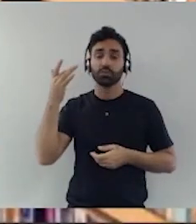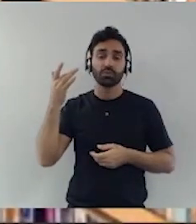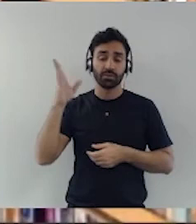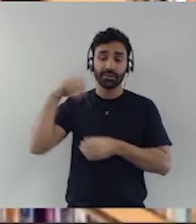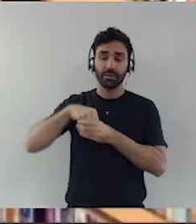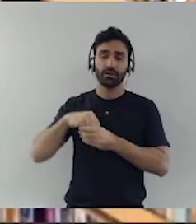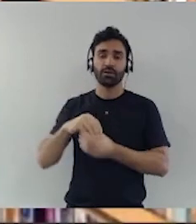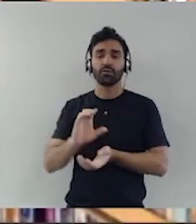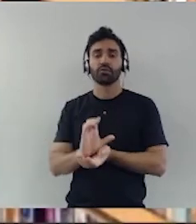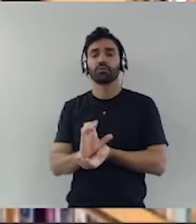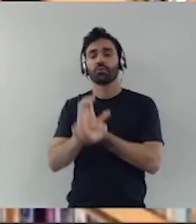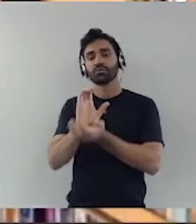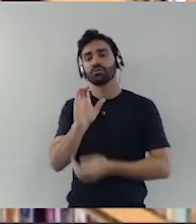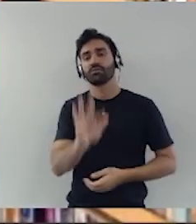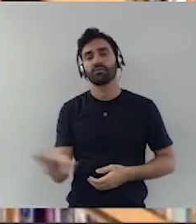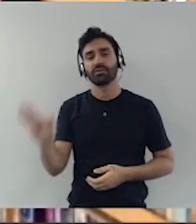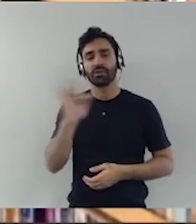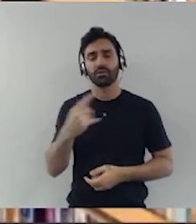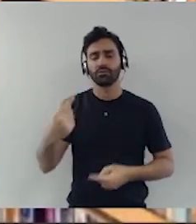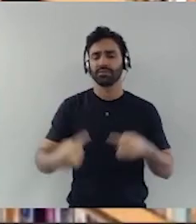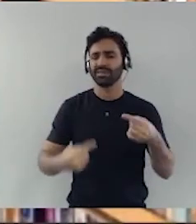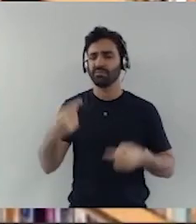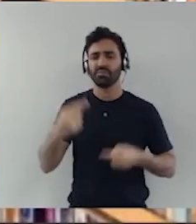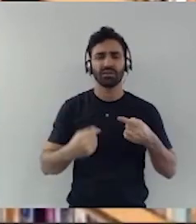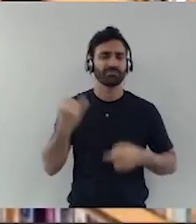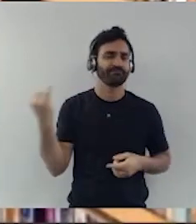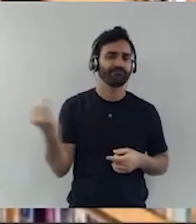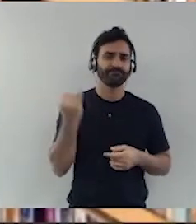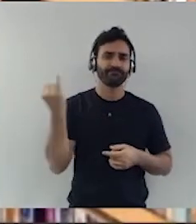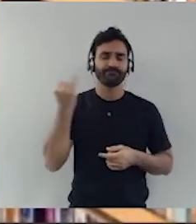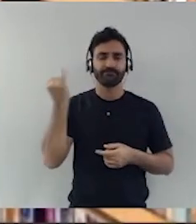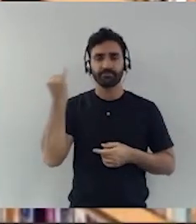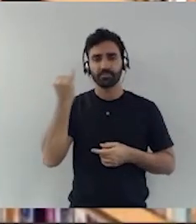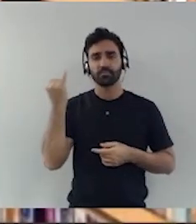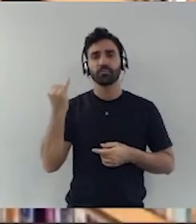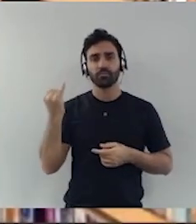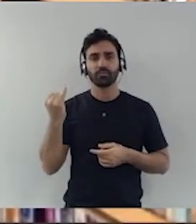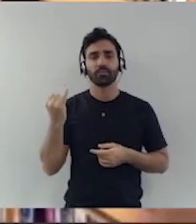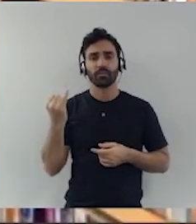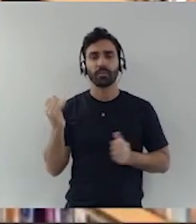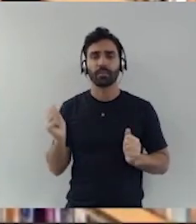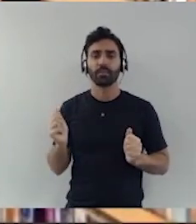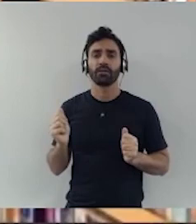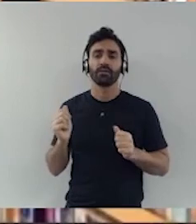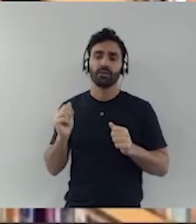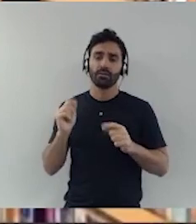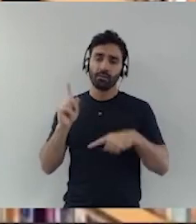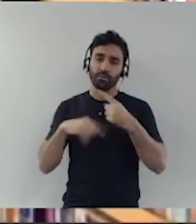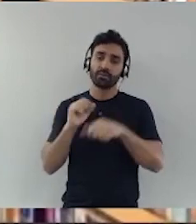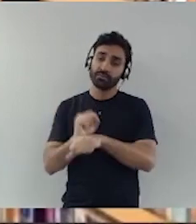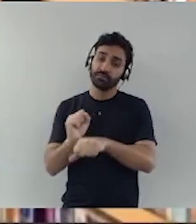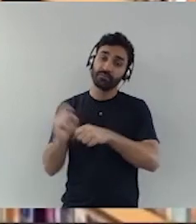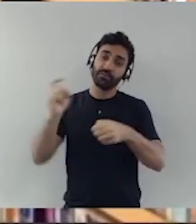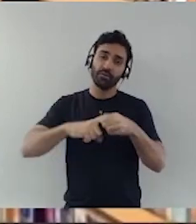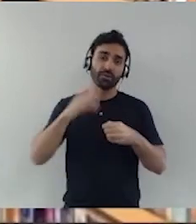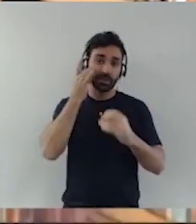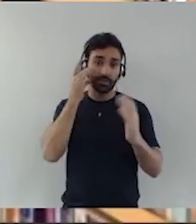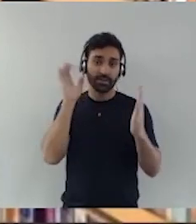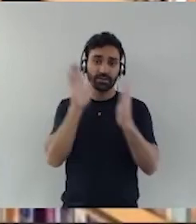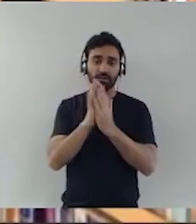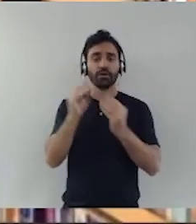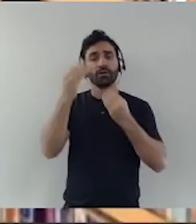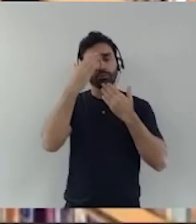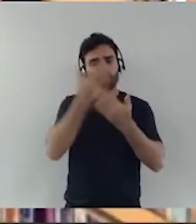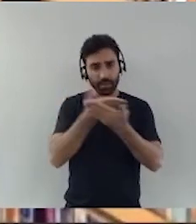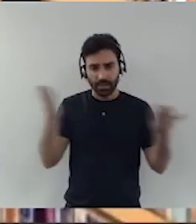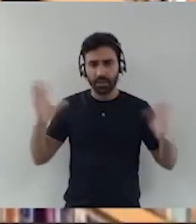Conselho Federal desses debates que serão importantíssimos a partir dos nossos retornos, ao nosso retorno presencial ao Conselho Federal. Agradecer